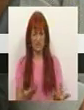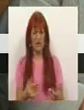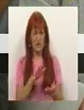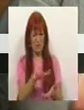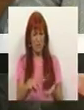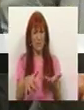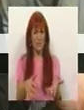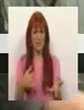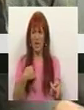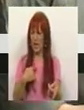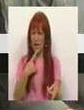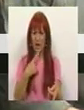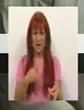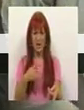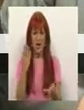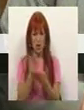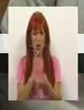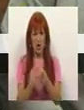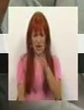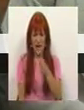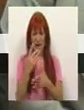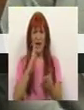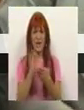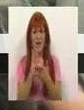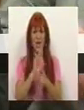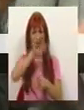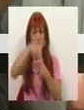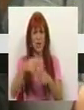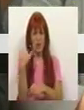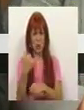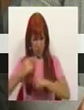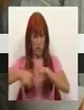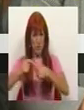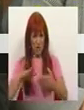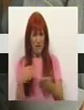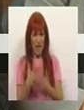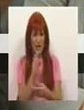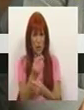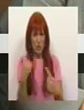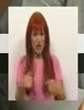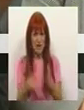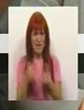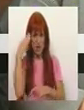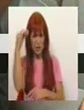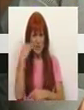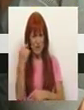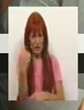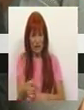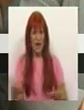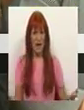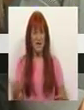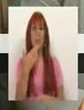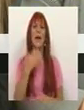este panorama, quer criar escolas inclusivas de segunda geração? É isto que tem para oferecer aos nossos alunos com necessidades educativas